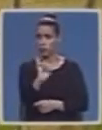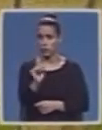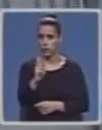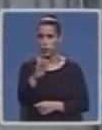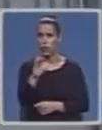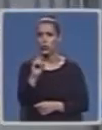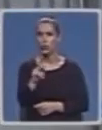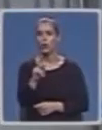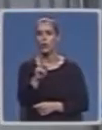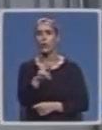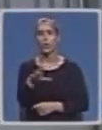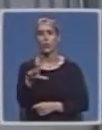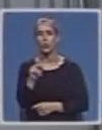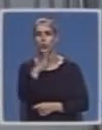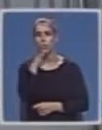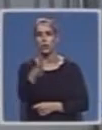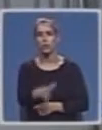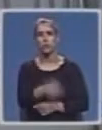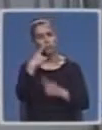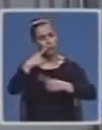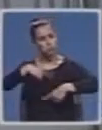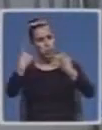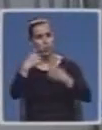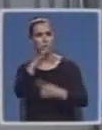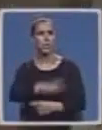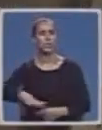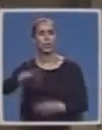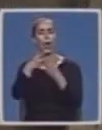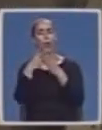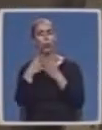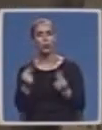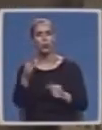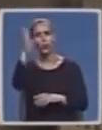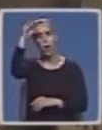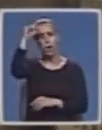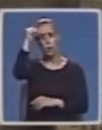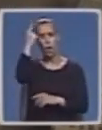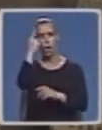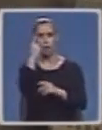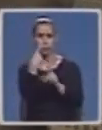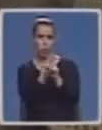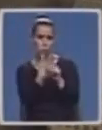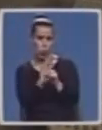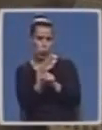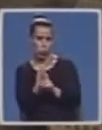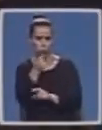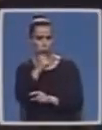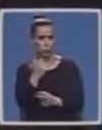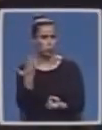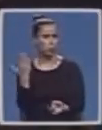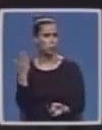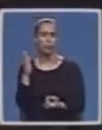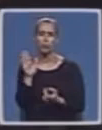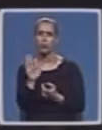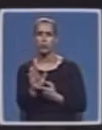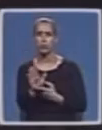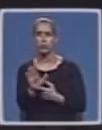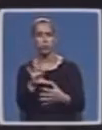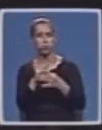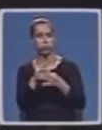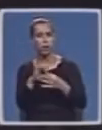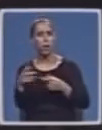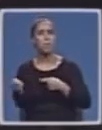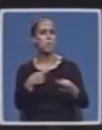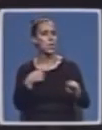António Ventura defende a afirmação internacional dos produtos agroalimentares açorianos. Vou dar um exemplo da nossa dependência dos